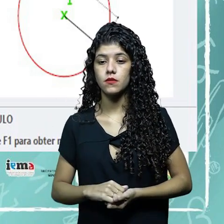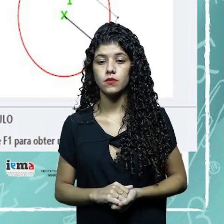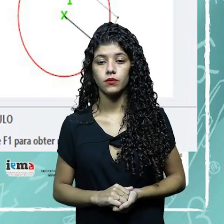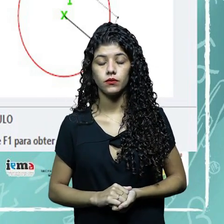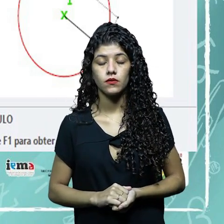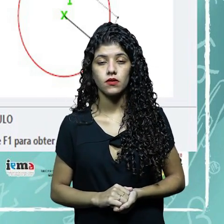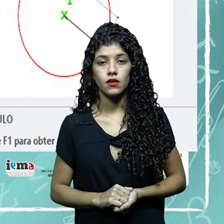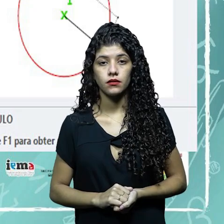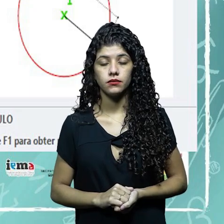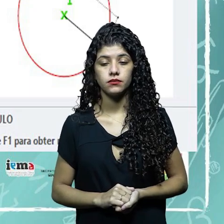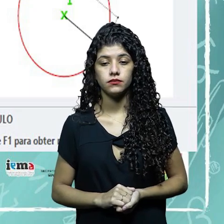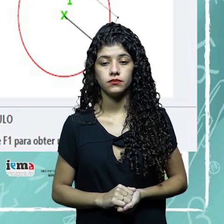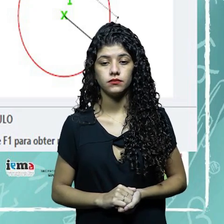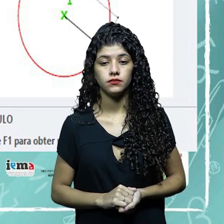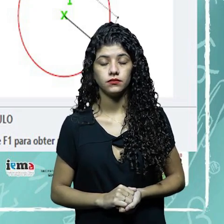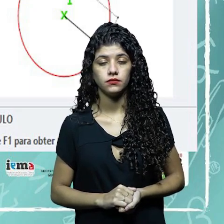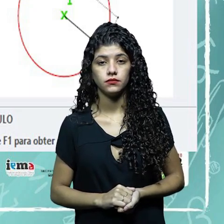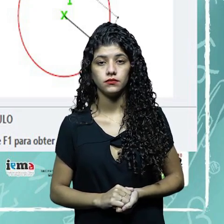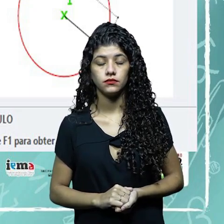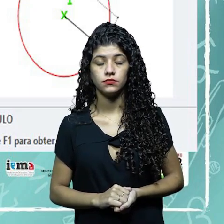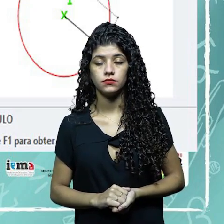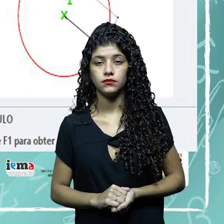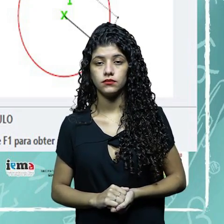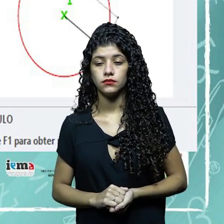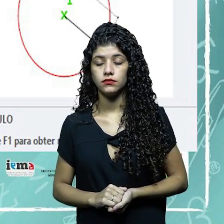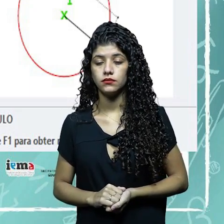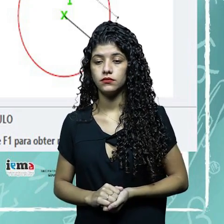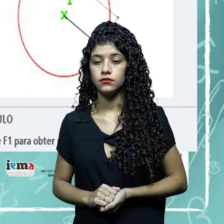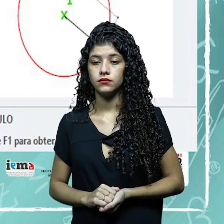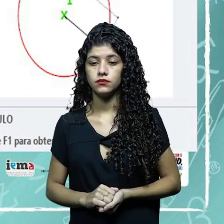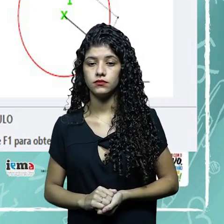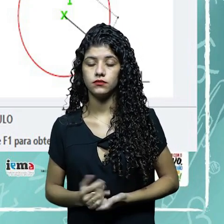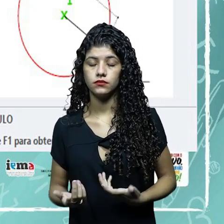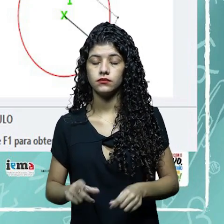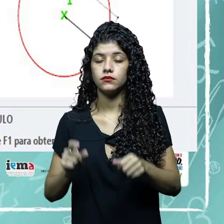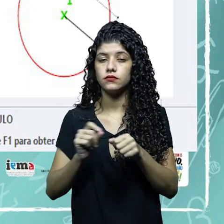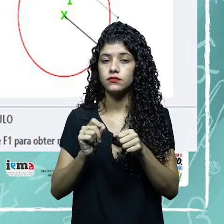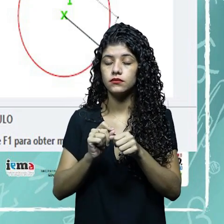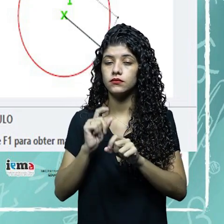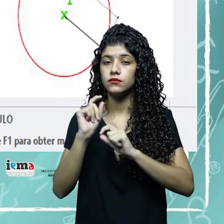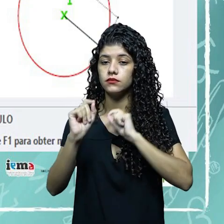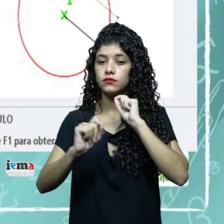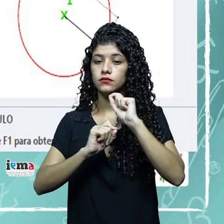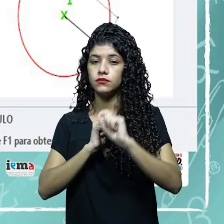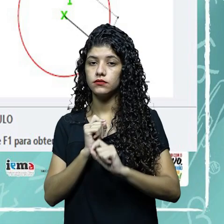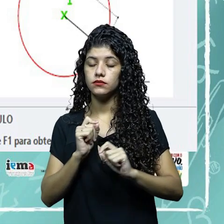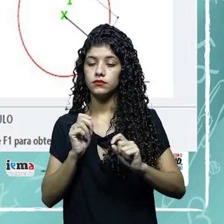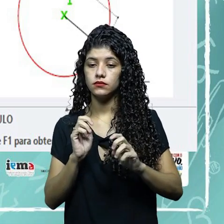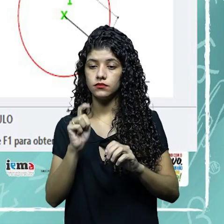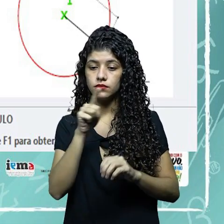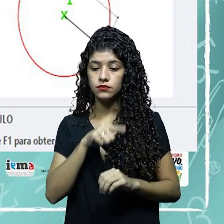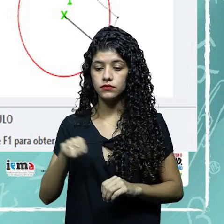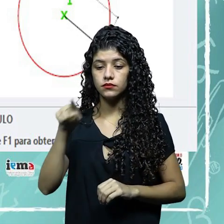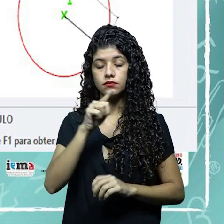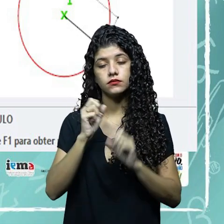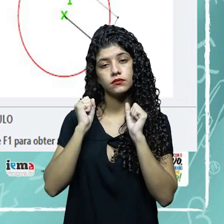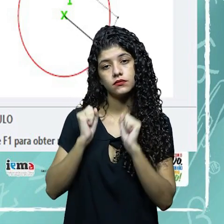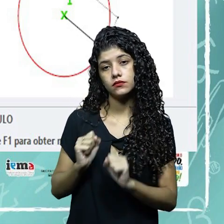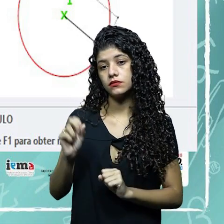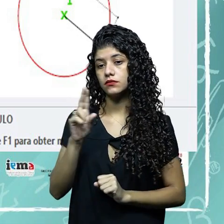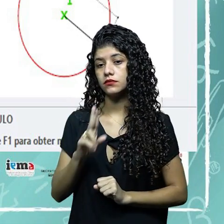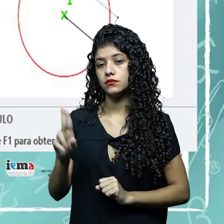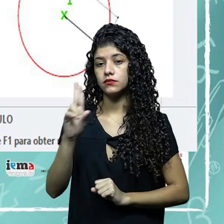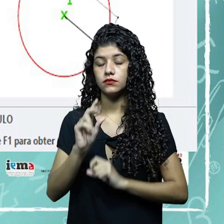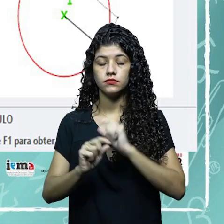Para fazer a parte, né, desse desenho, essa parte circular, eu poderia usar